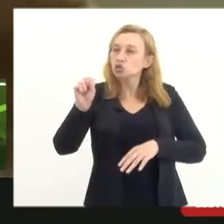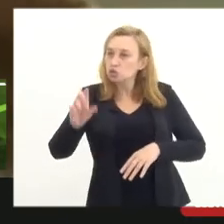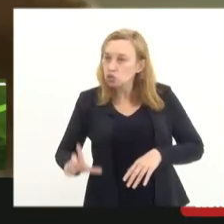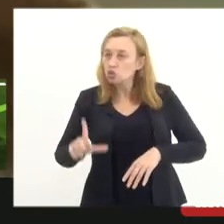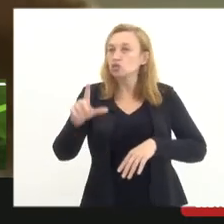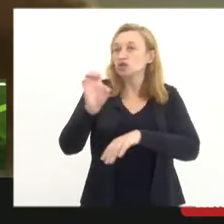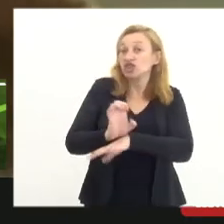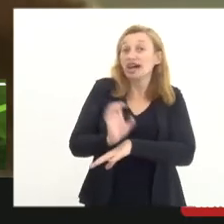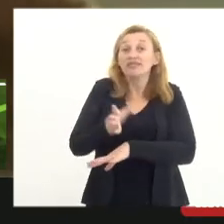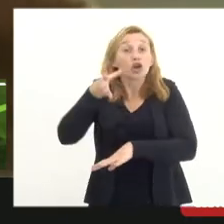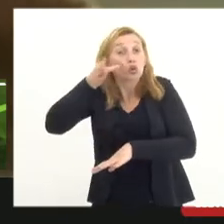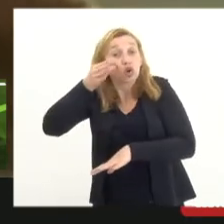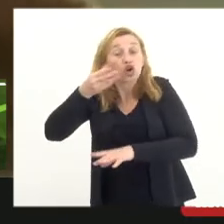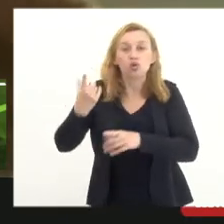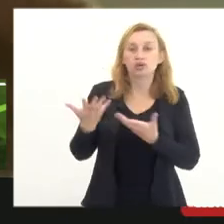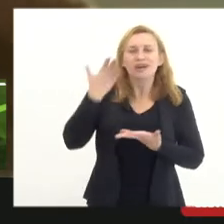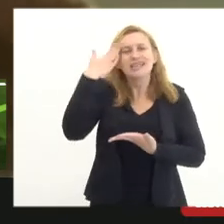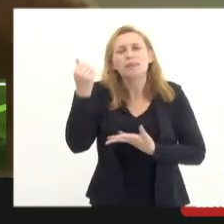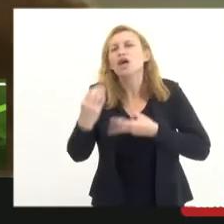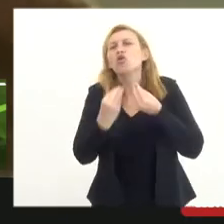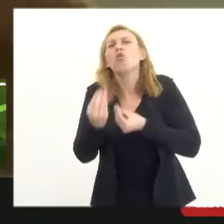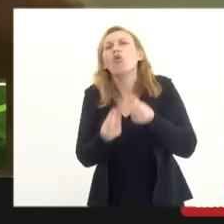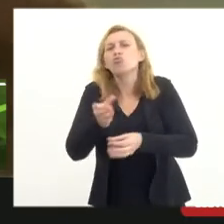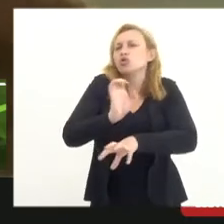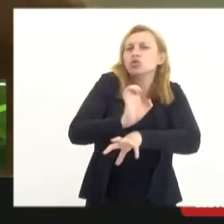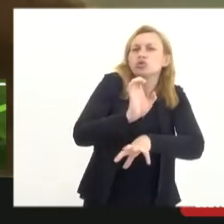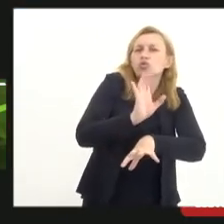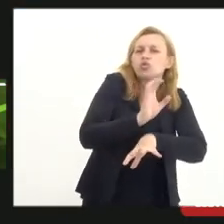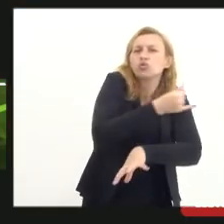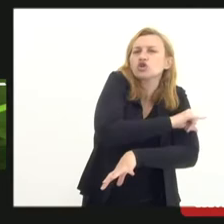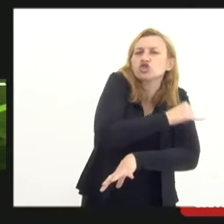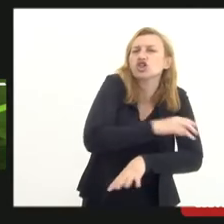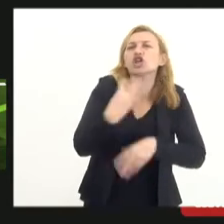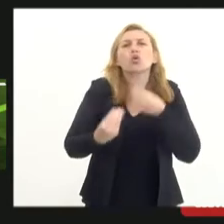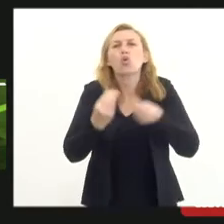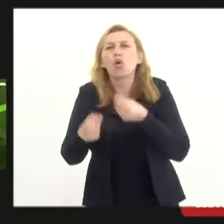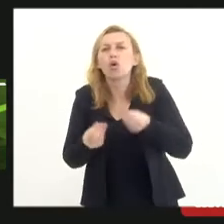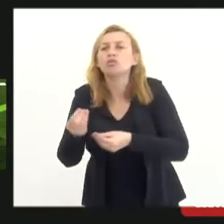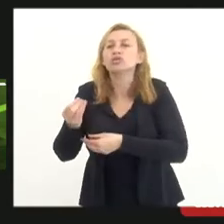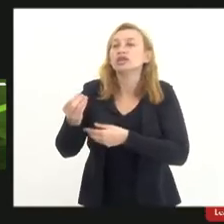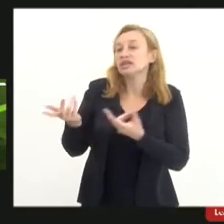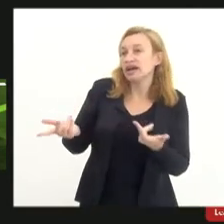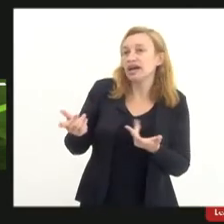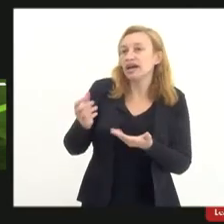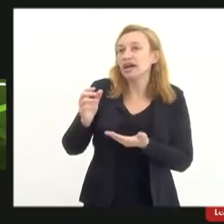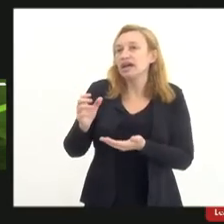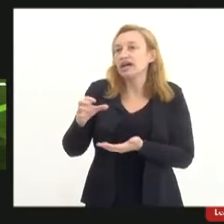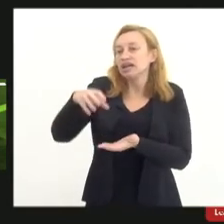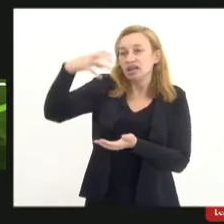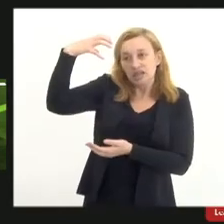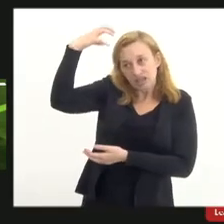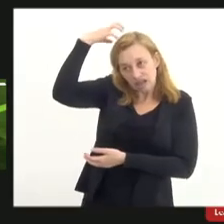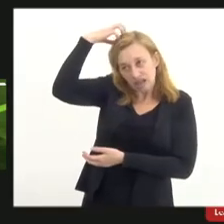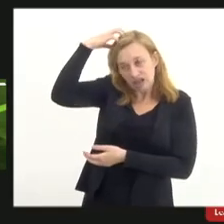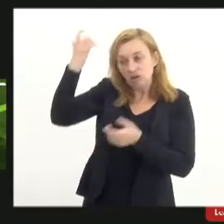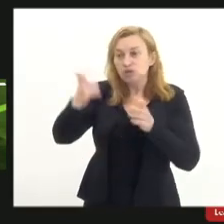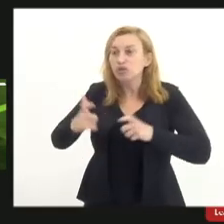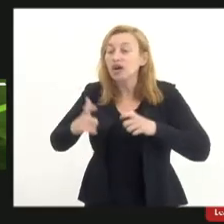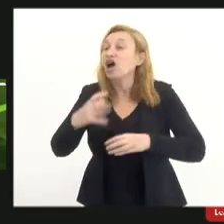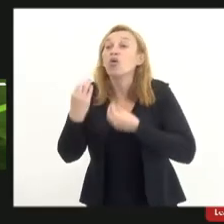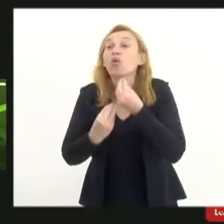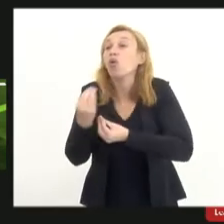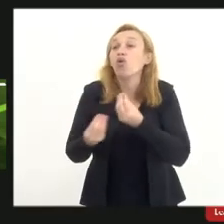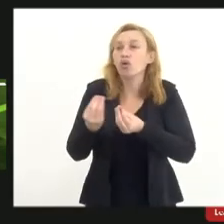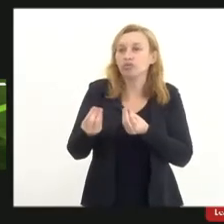sempre fica curioso para saber como é que o Rio de Janeiro, como é que o Niterói, como é que a Angra dos Reis se inserem